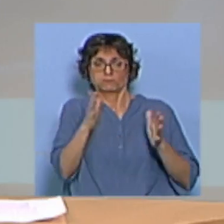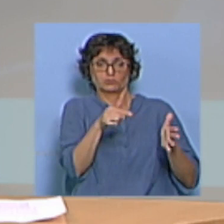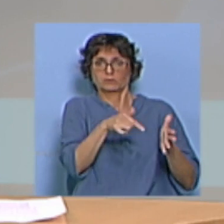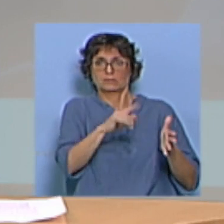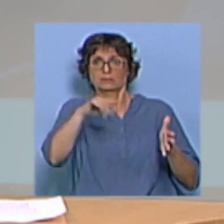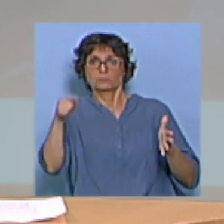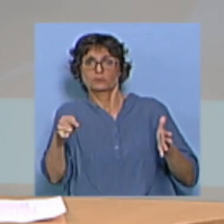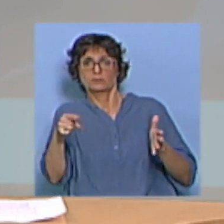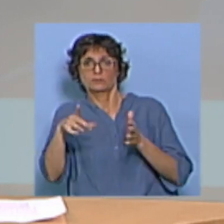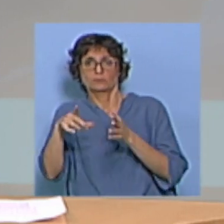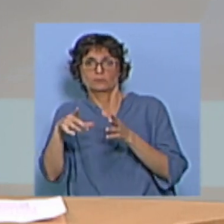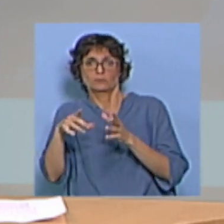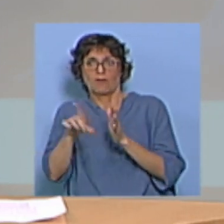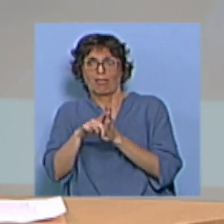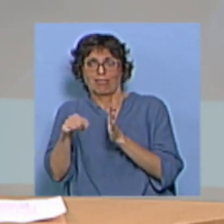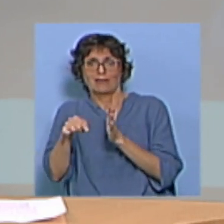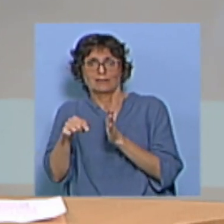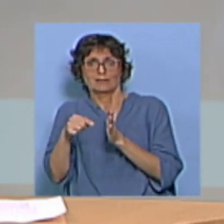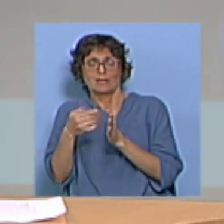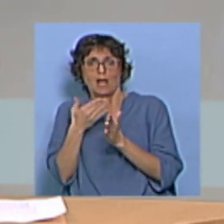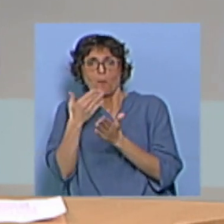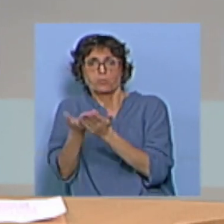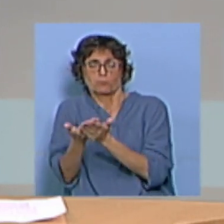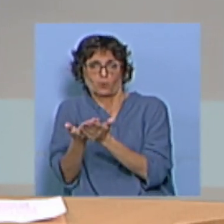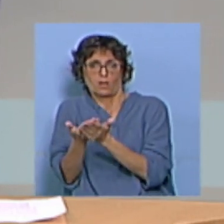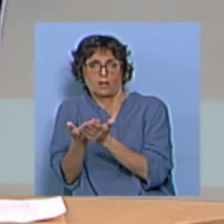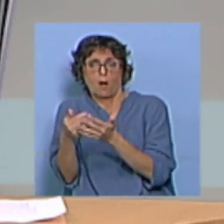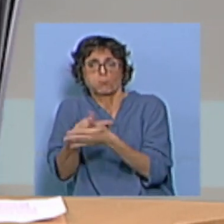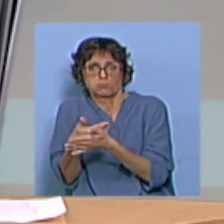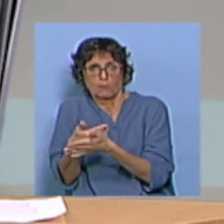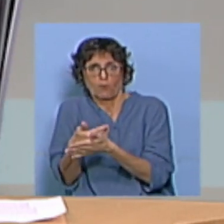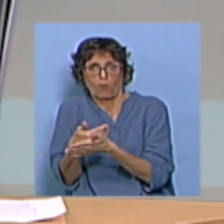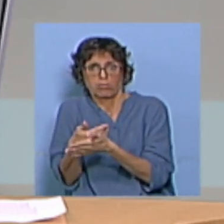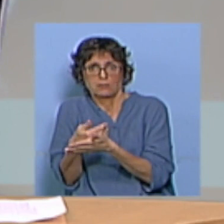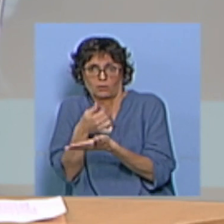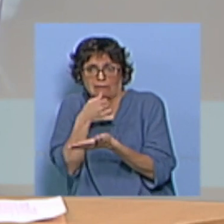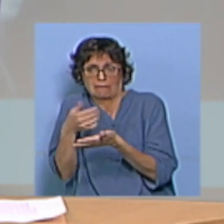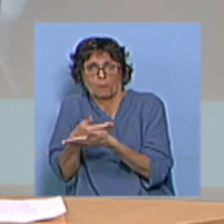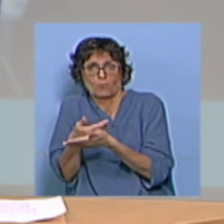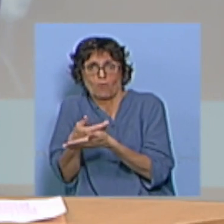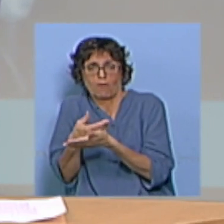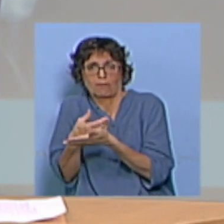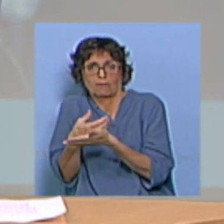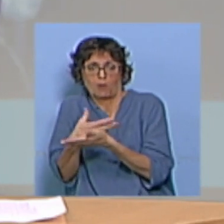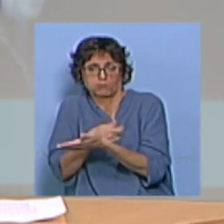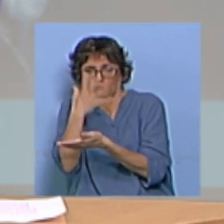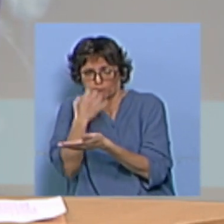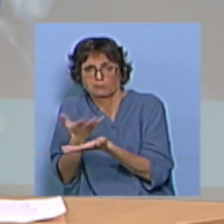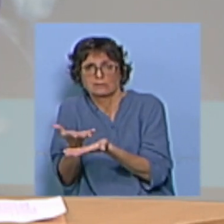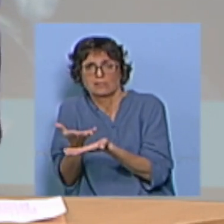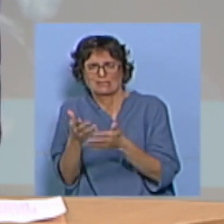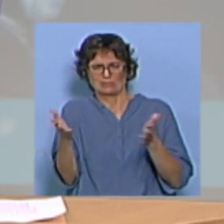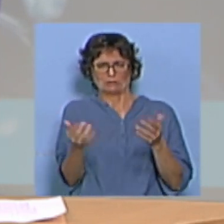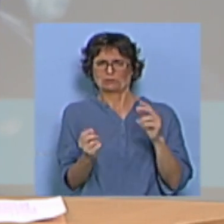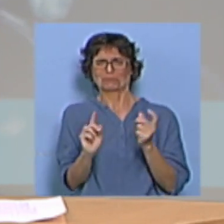vida vale desde o princípio até ao fim, desde a sua concepção à sua morte natural, e há que defendê-la como direito constitucional, também como